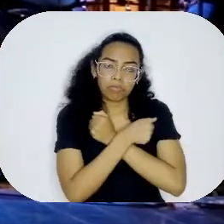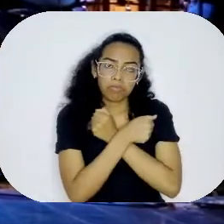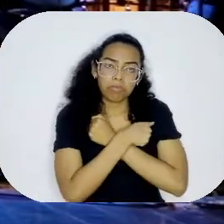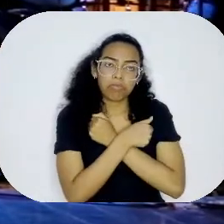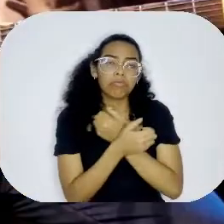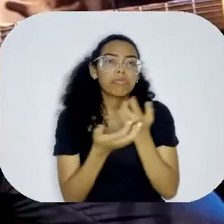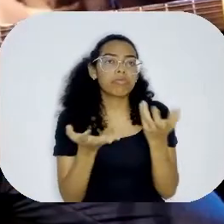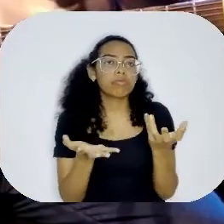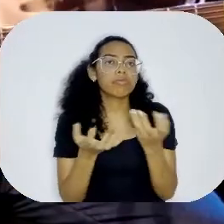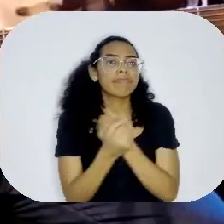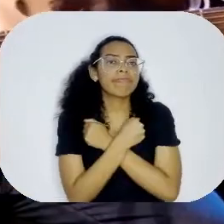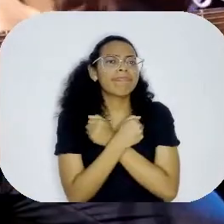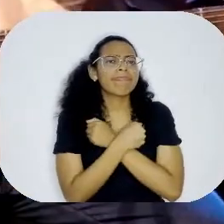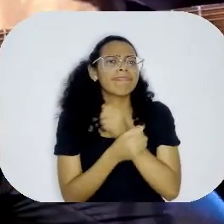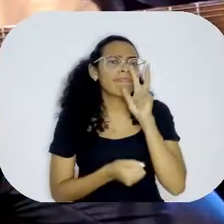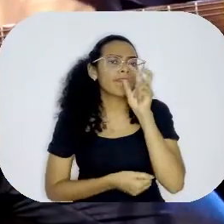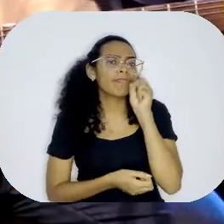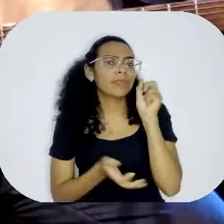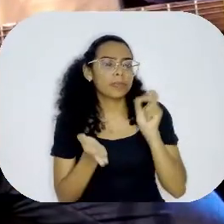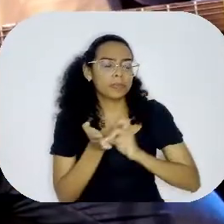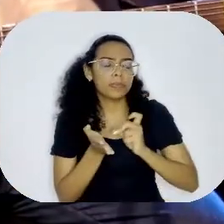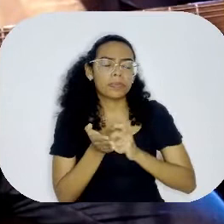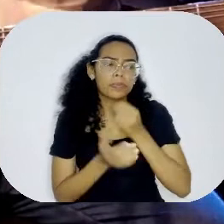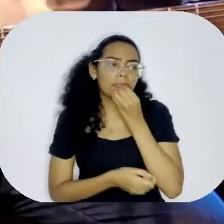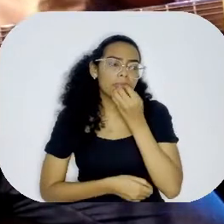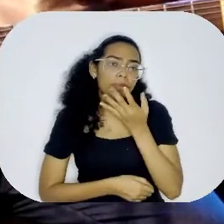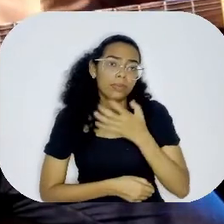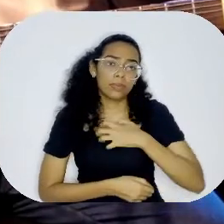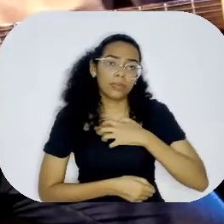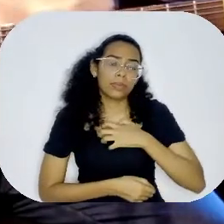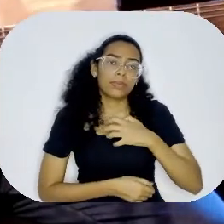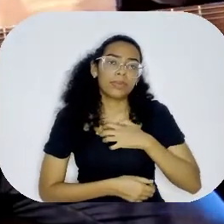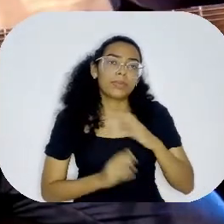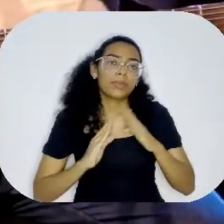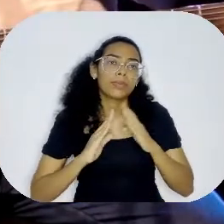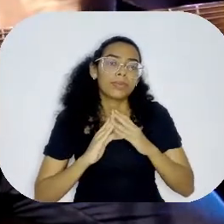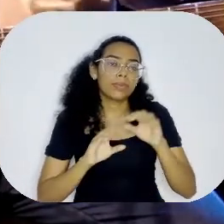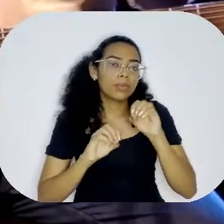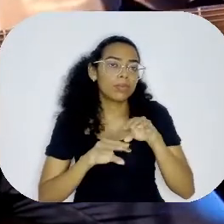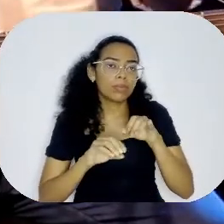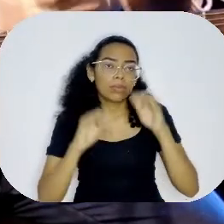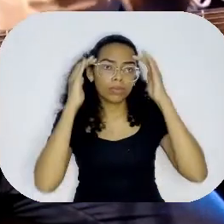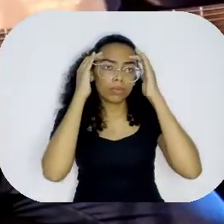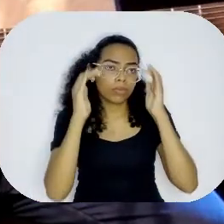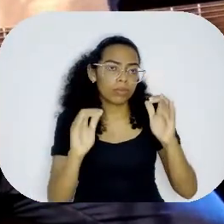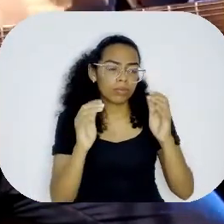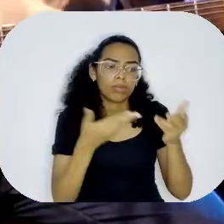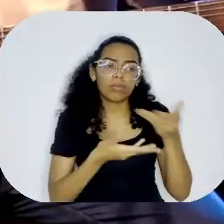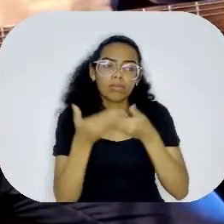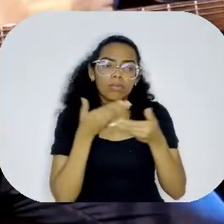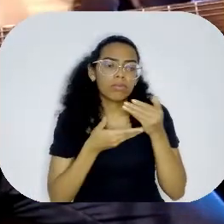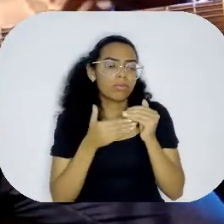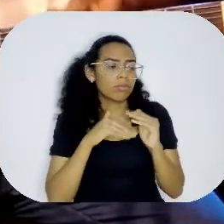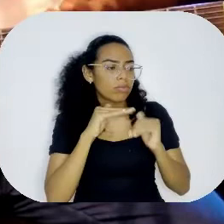recebeu. Pense no povo que me acolheu, assim, de forma plena. Eu me sentia em casa, educação,